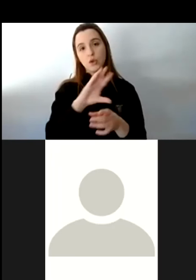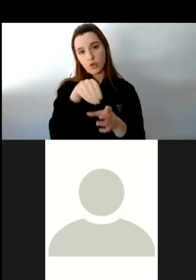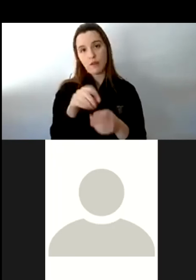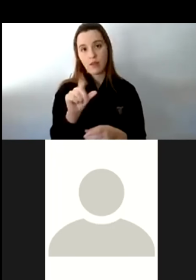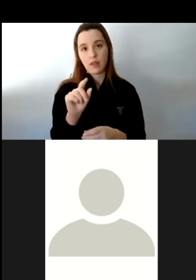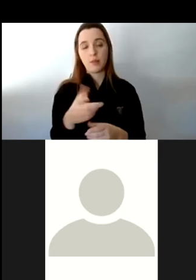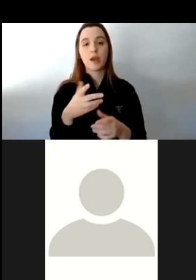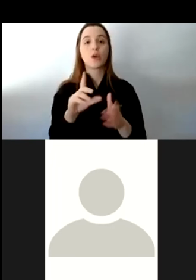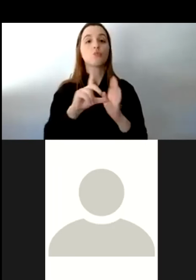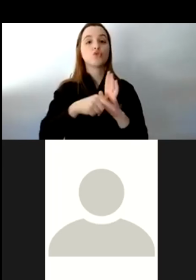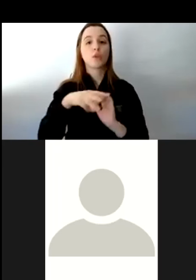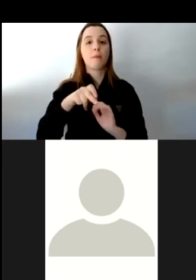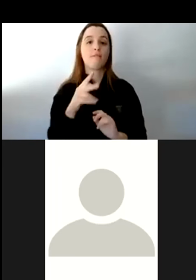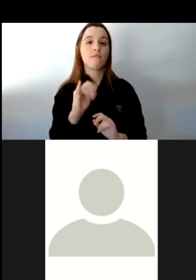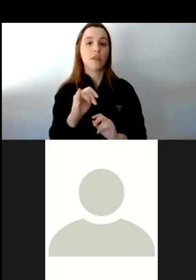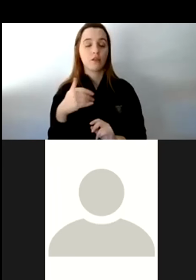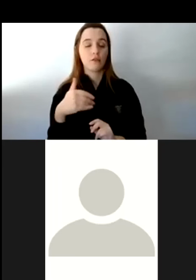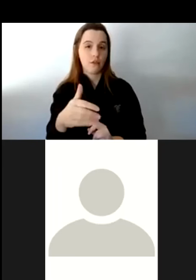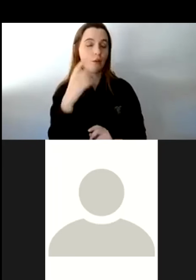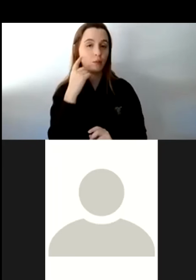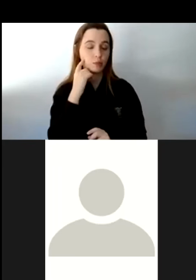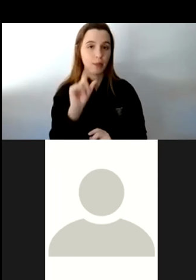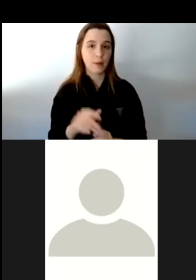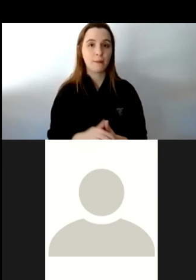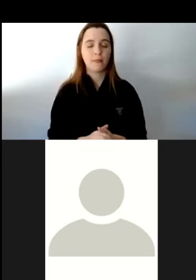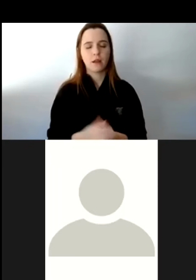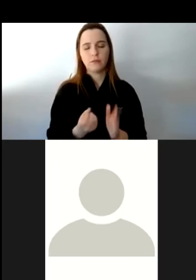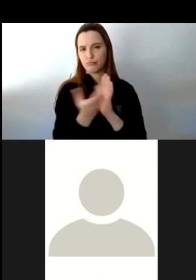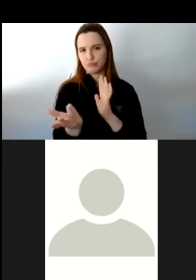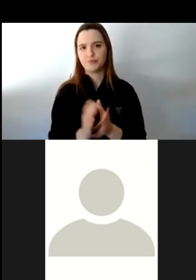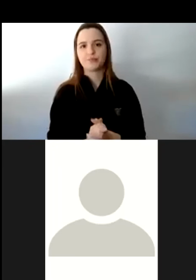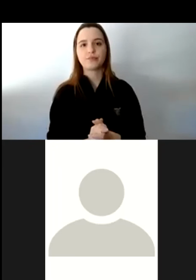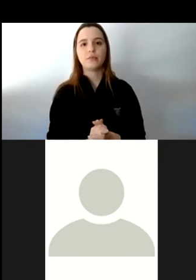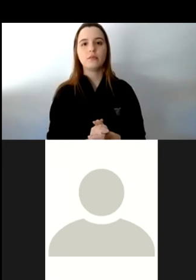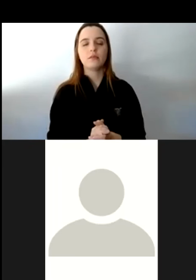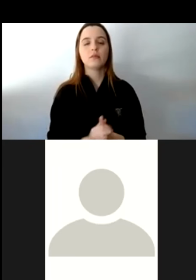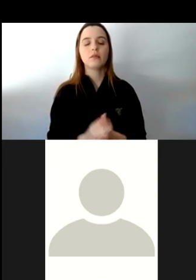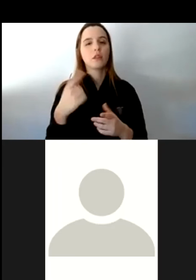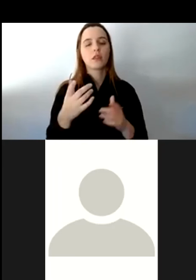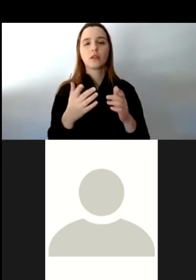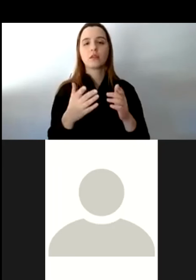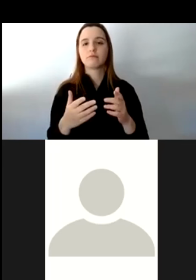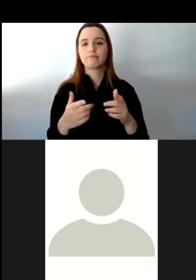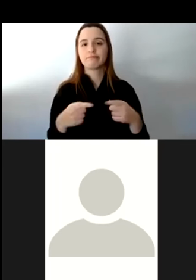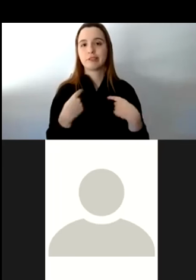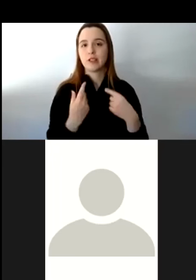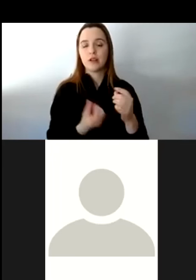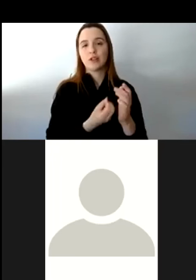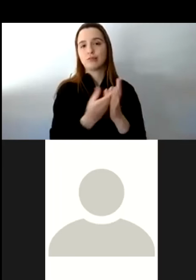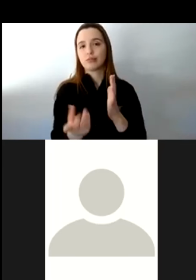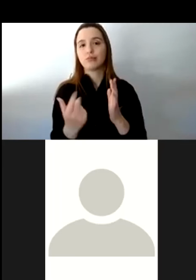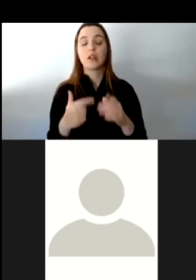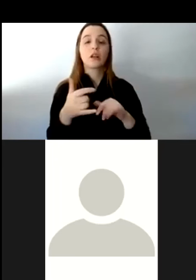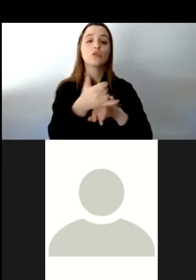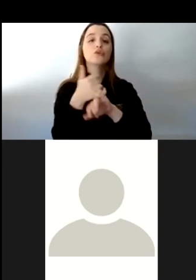que iremos ouvir-te falar de seguida, entre outros. Lógico que existem muitas iniciativas, quer das associações